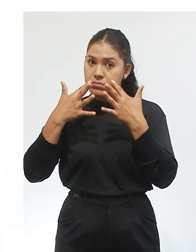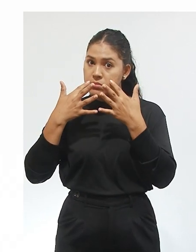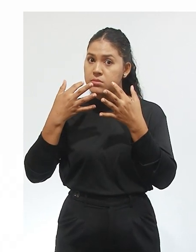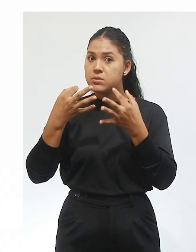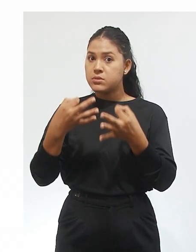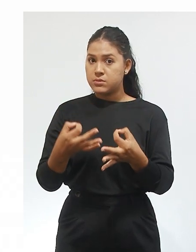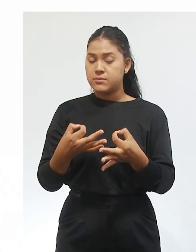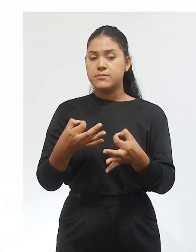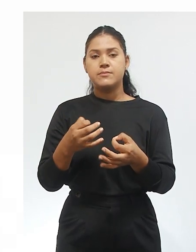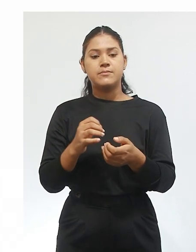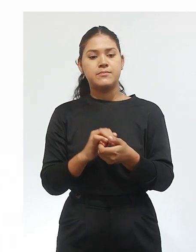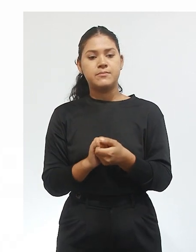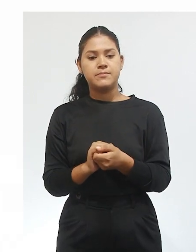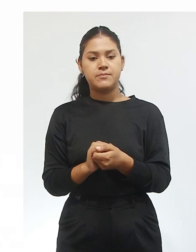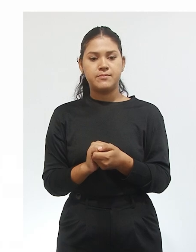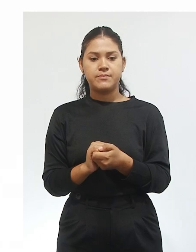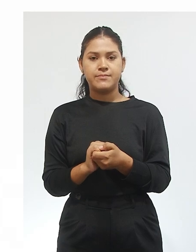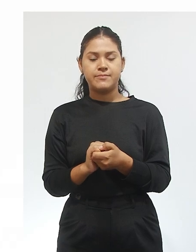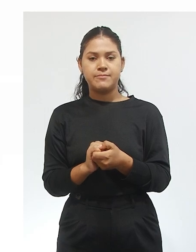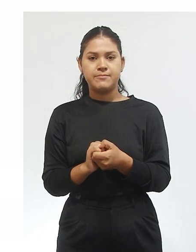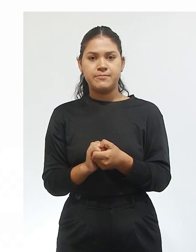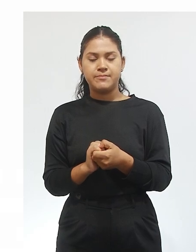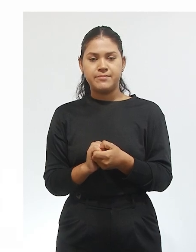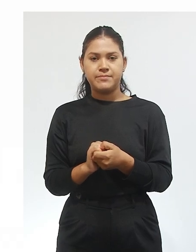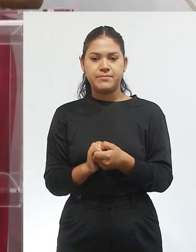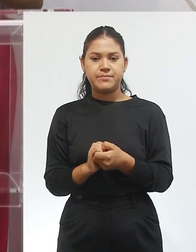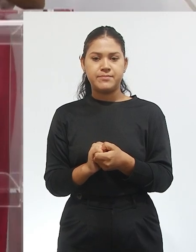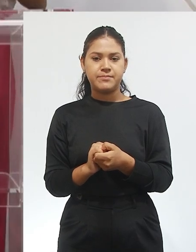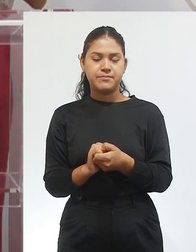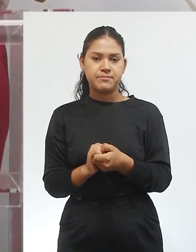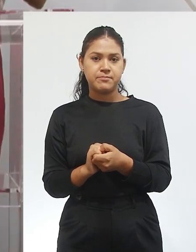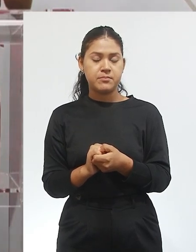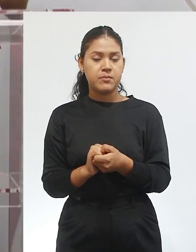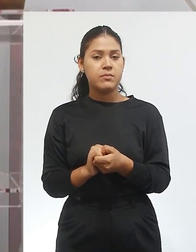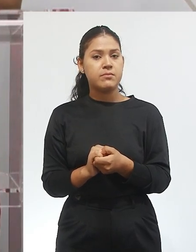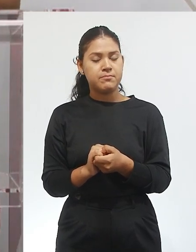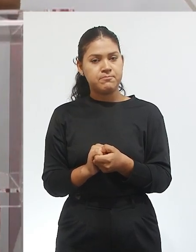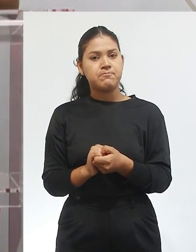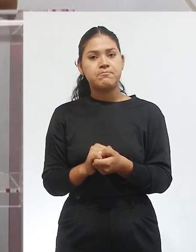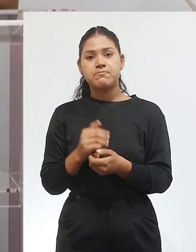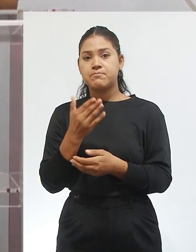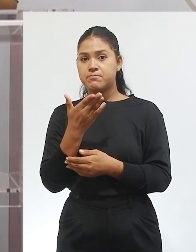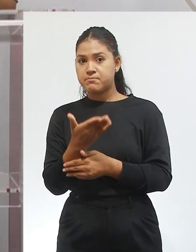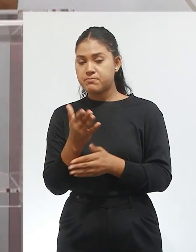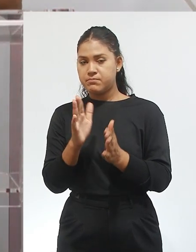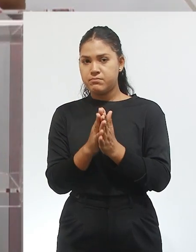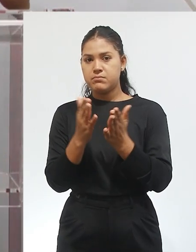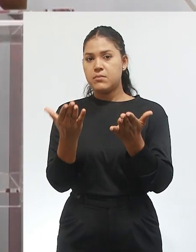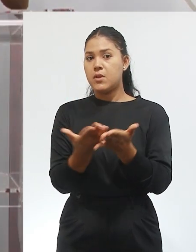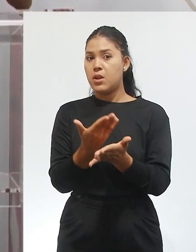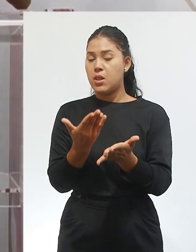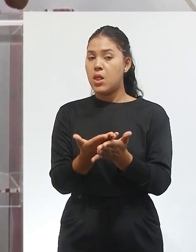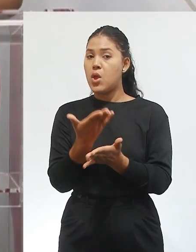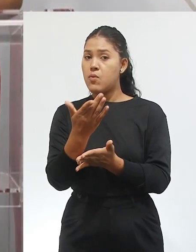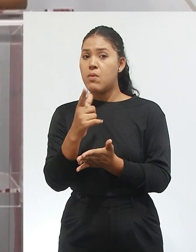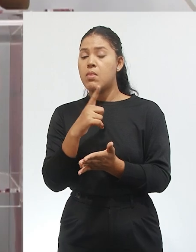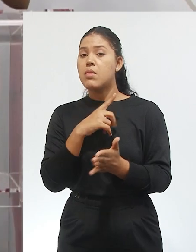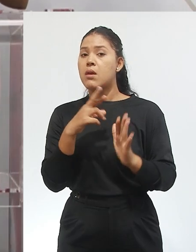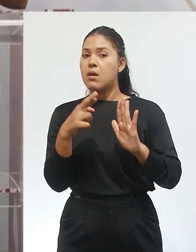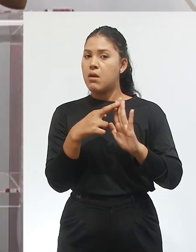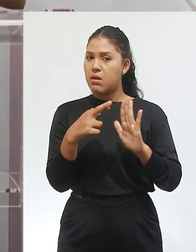adendo aqui. Deixa eu voltar para vocês aqui. Um adendo. Esse livro, essas regras ainda